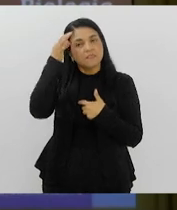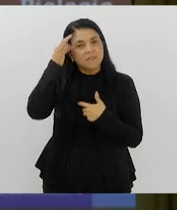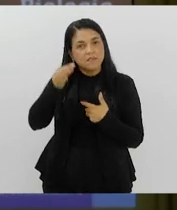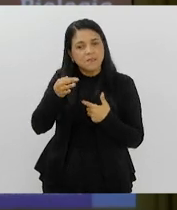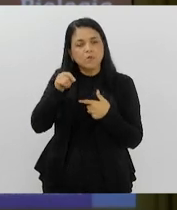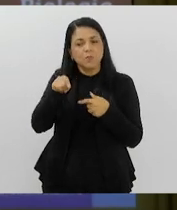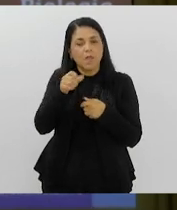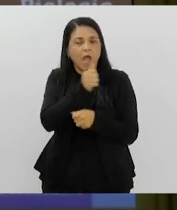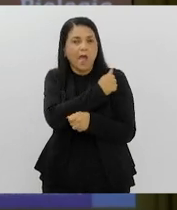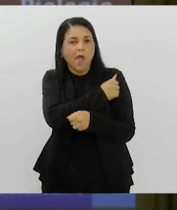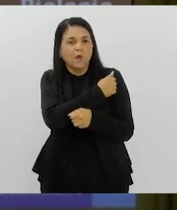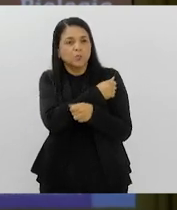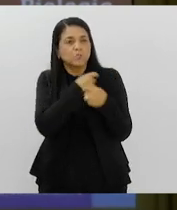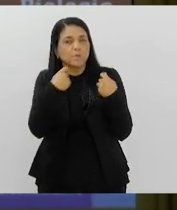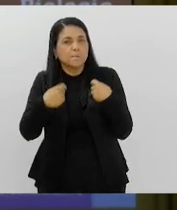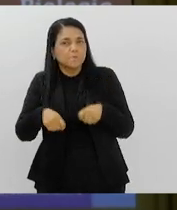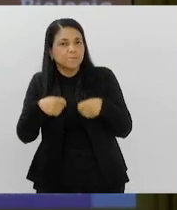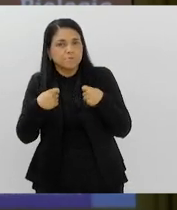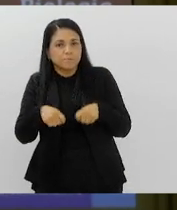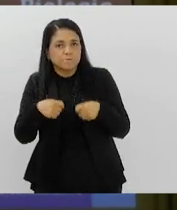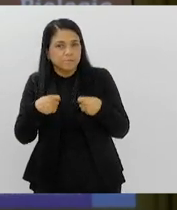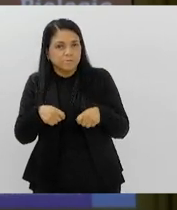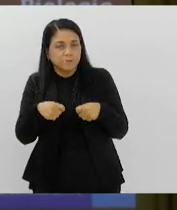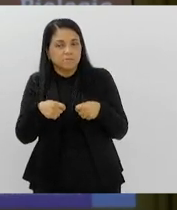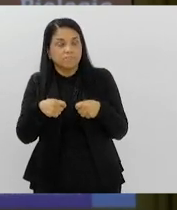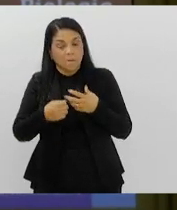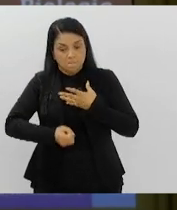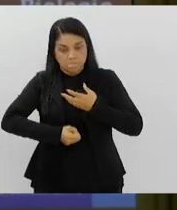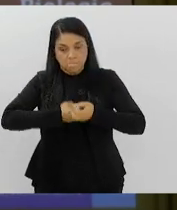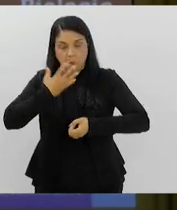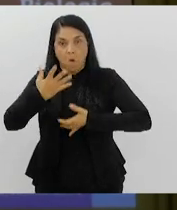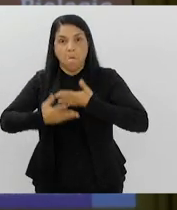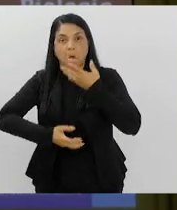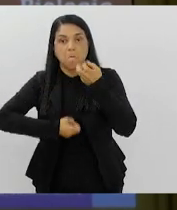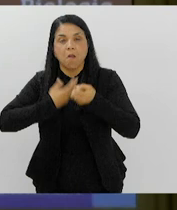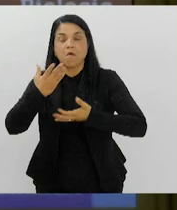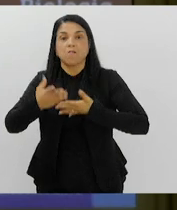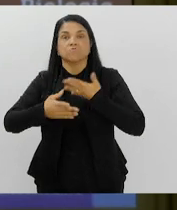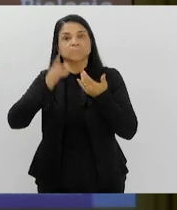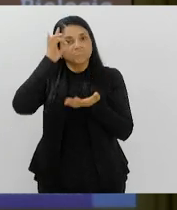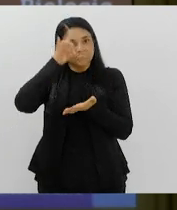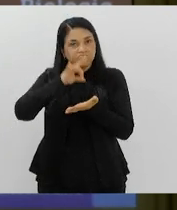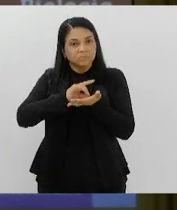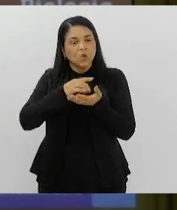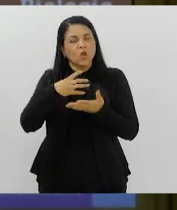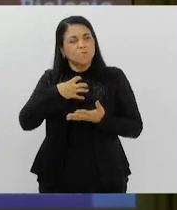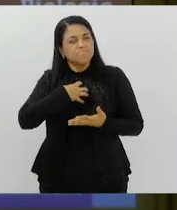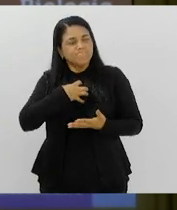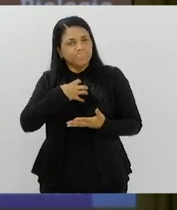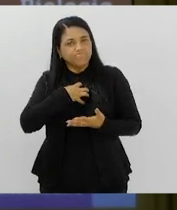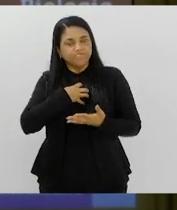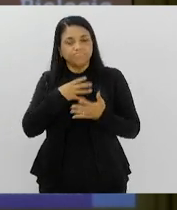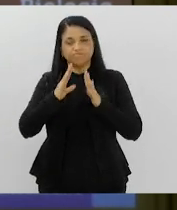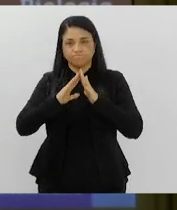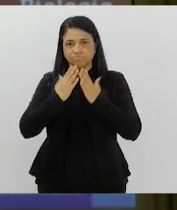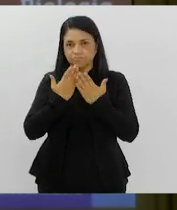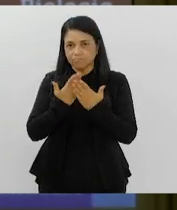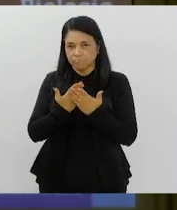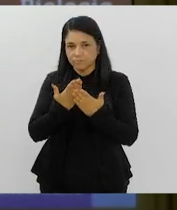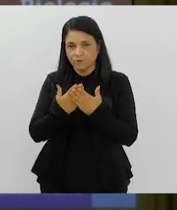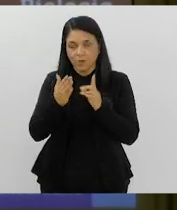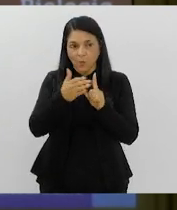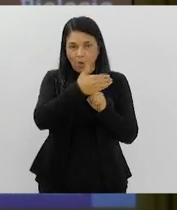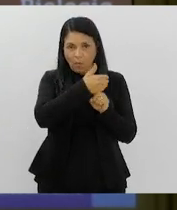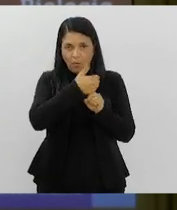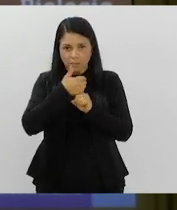estava precisando externar, né, e falar da realidade, como que ele encontra essa escola, esse